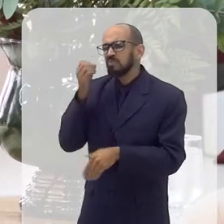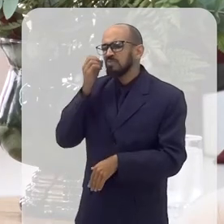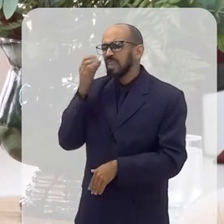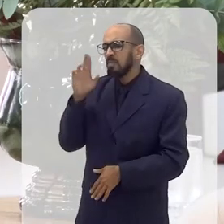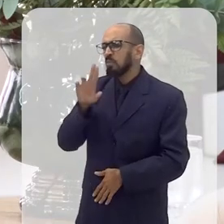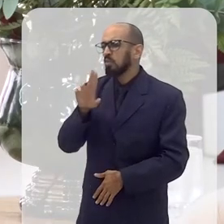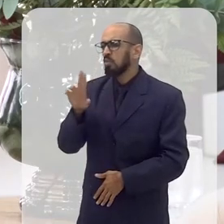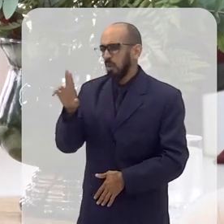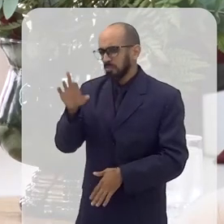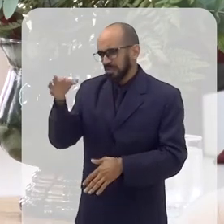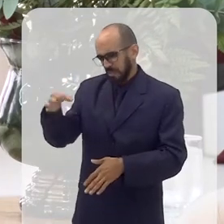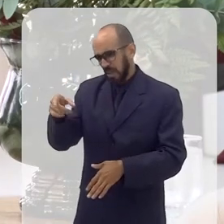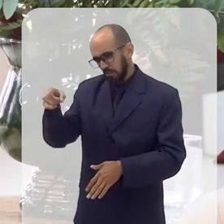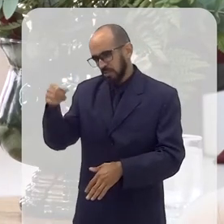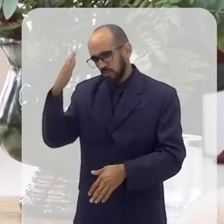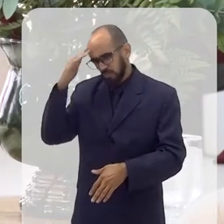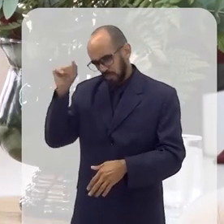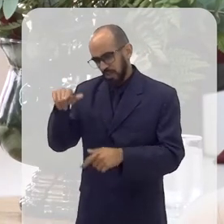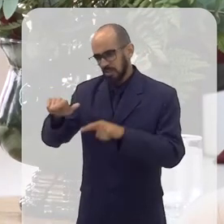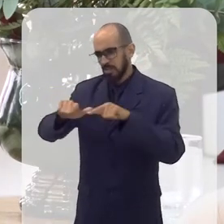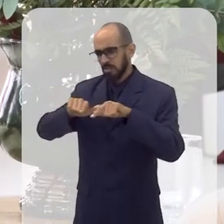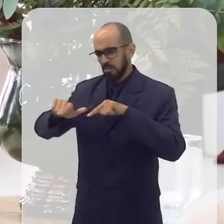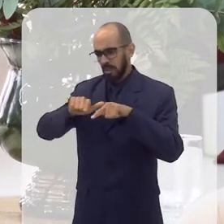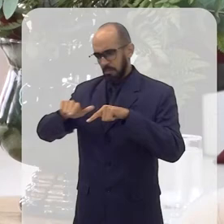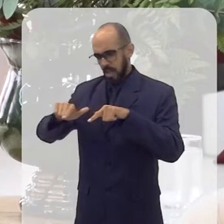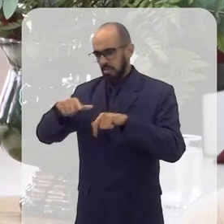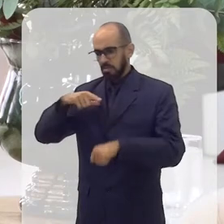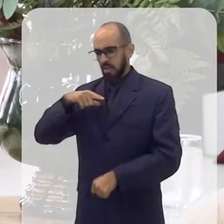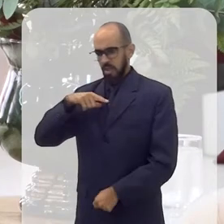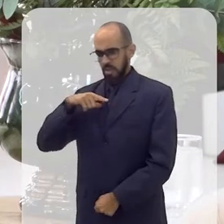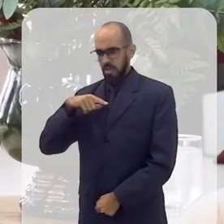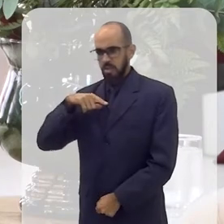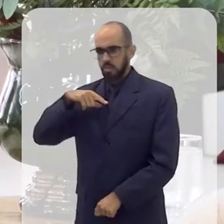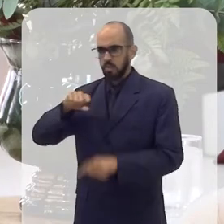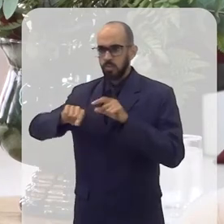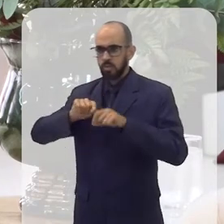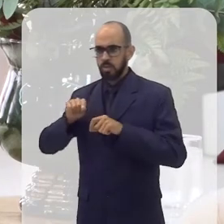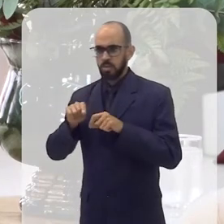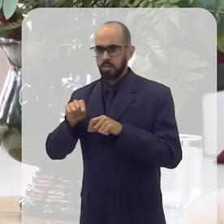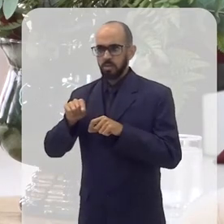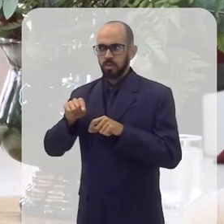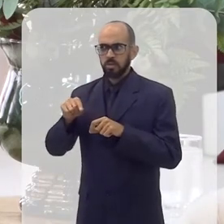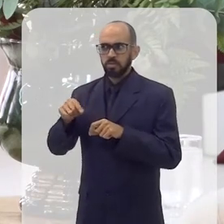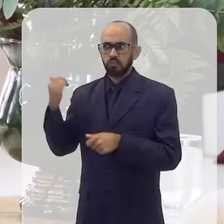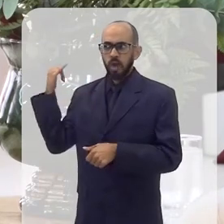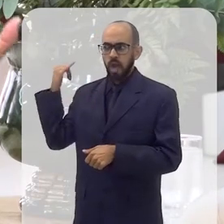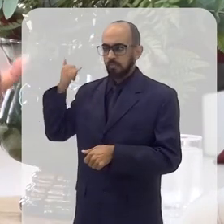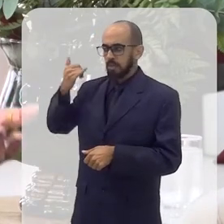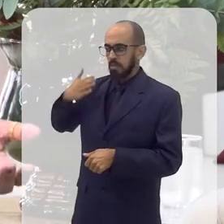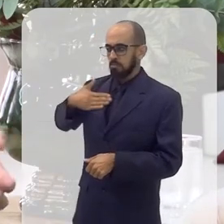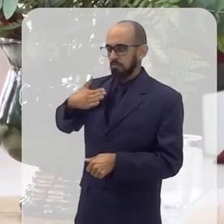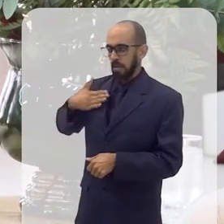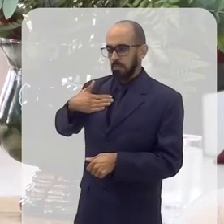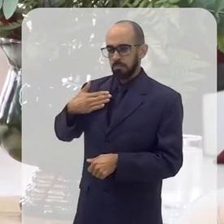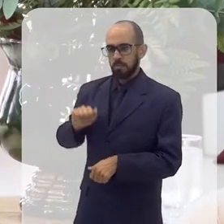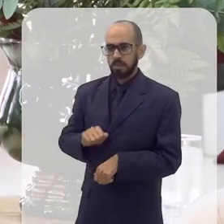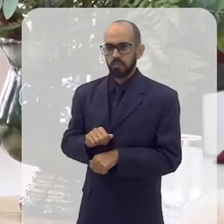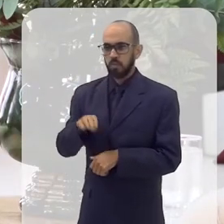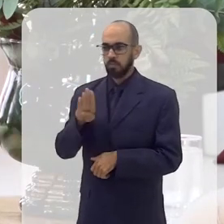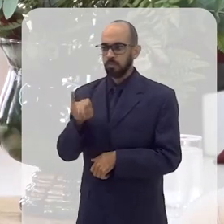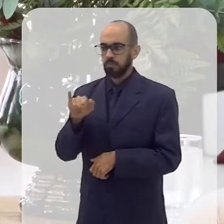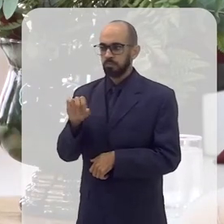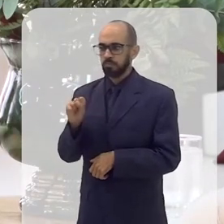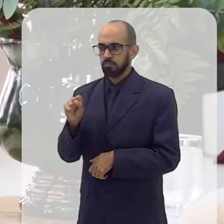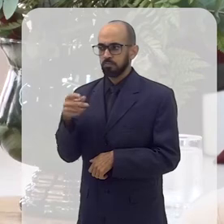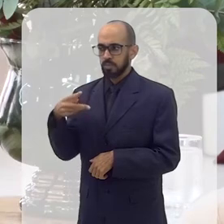me fugiu o nome correto, mas eu sei que vocês fazem um trabalho. Na época, até quem falou a respeito foi o